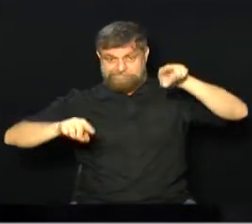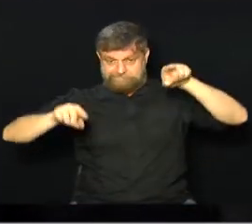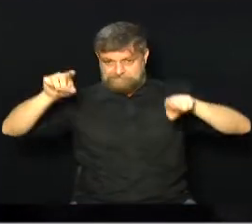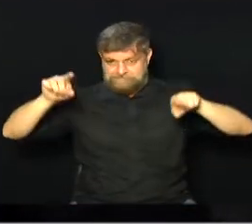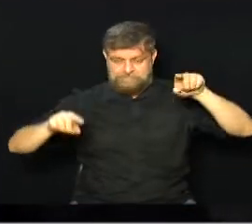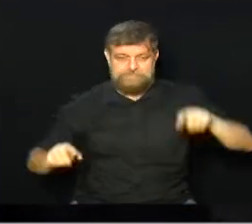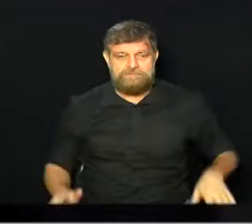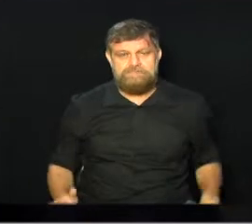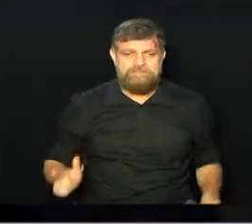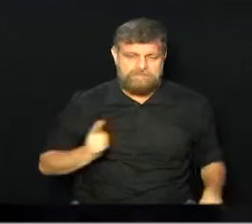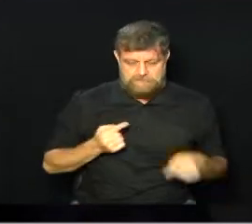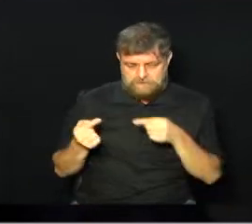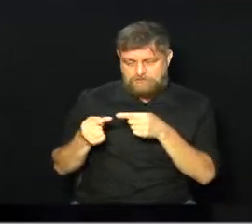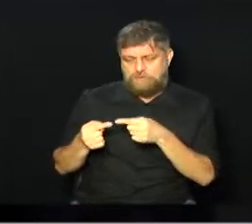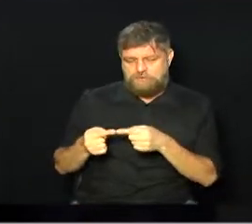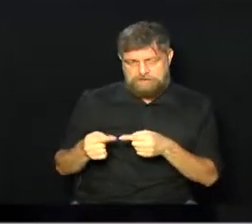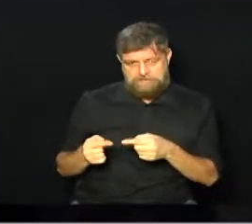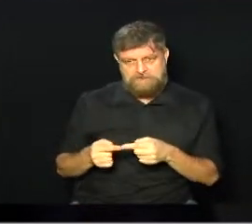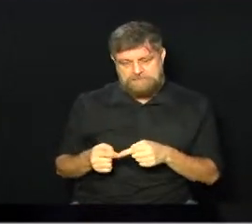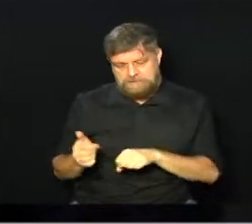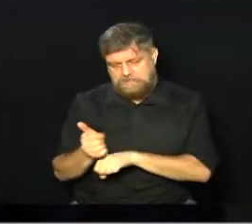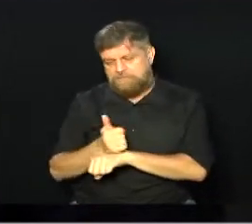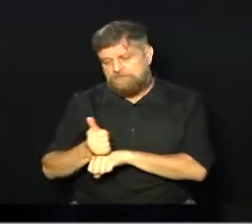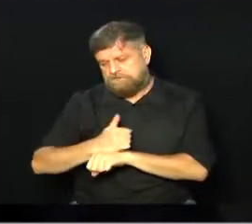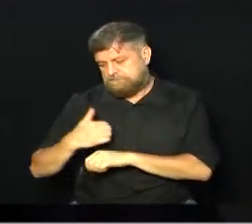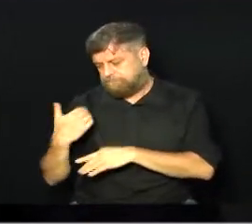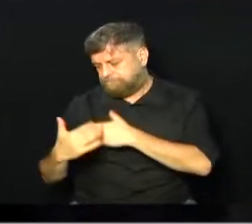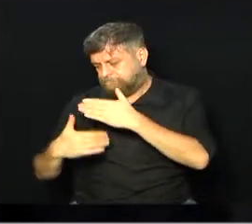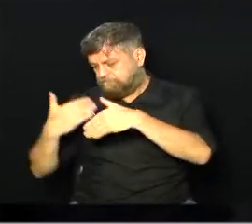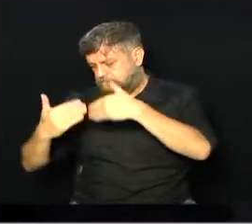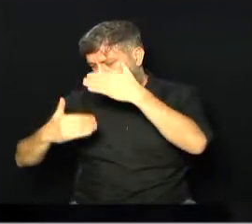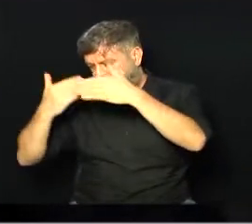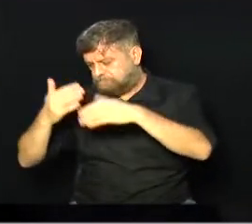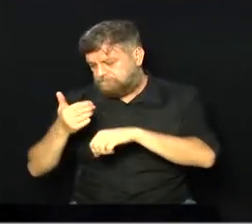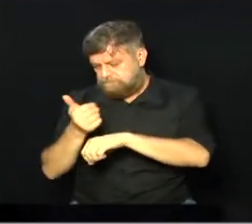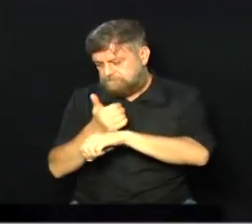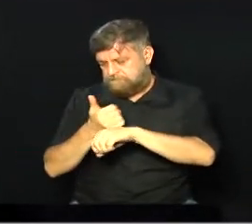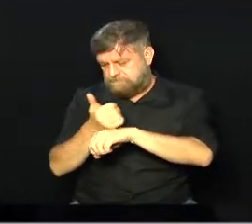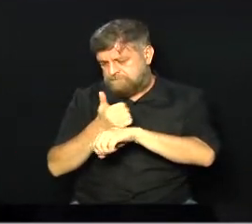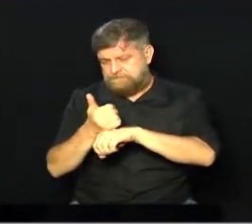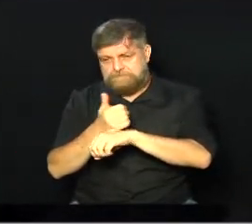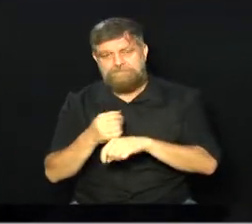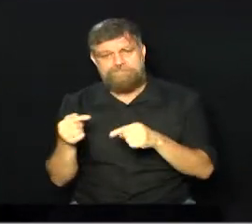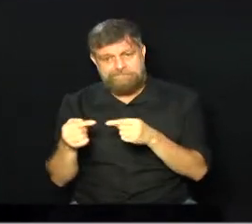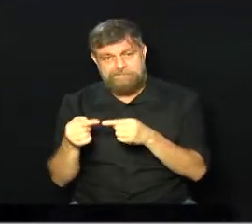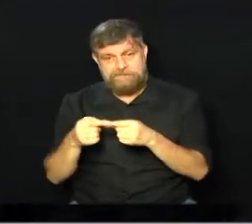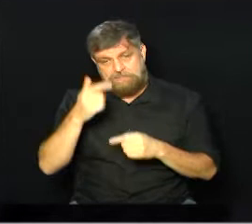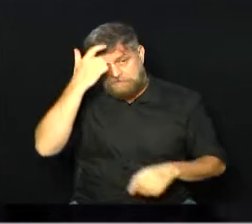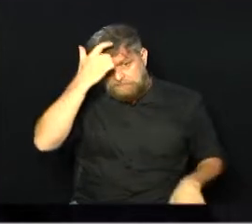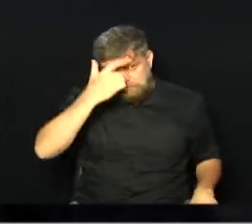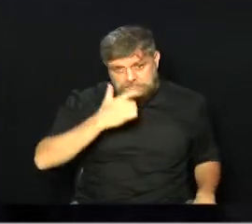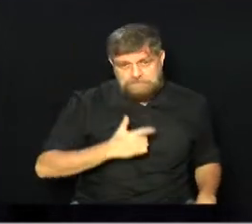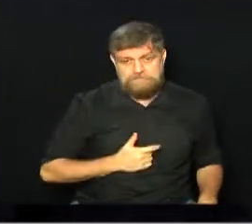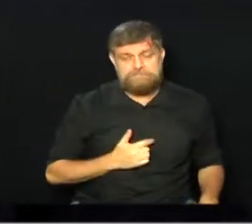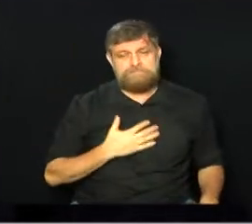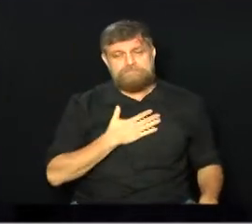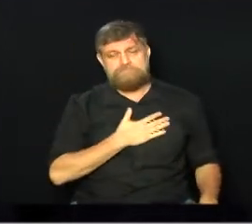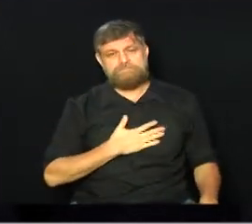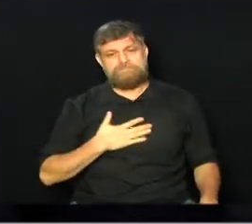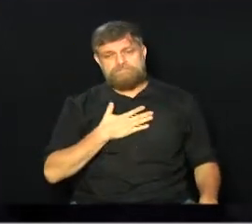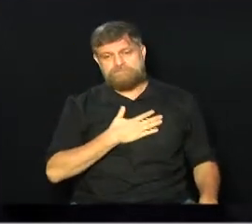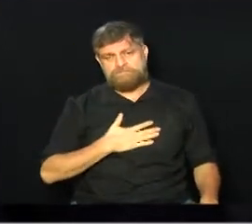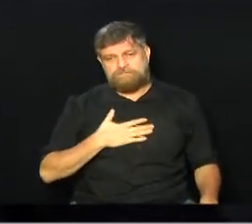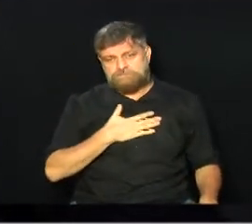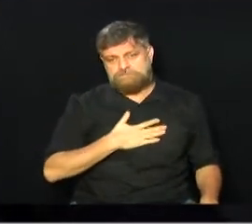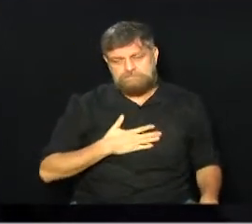faz parte do desenvolvimento do atleta profissional. E eu tive o prazer de passar por todas